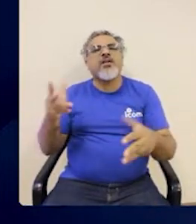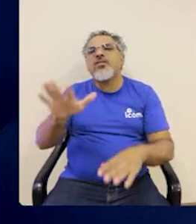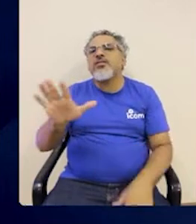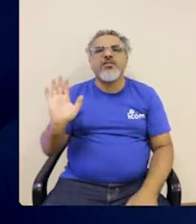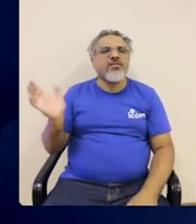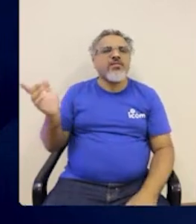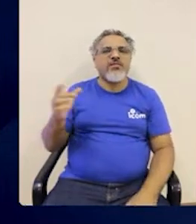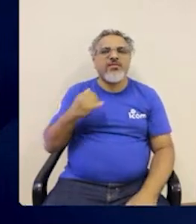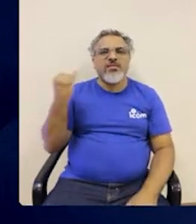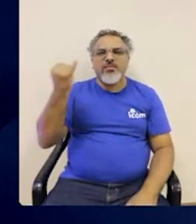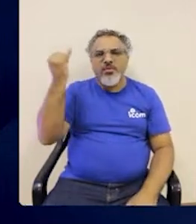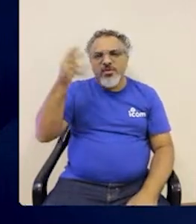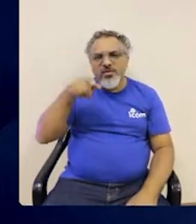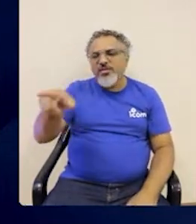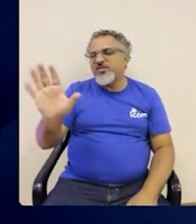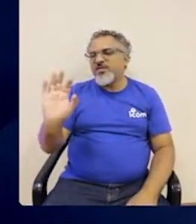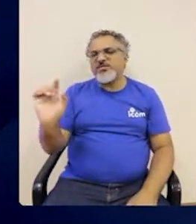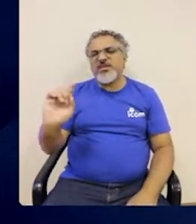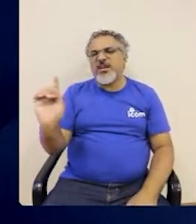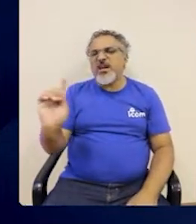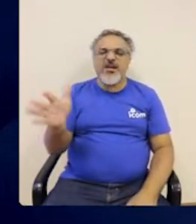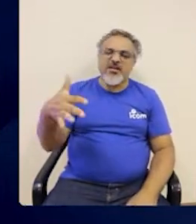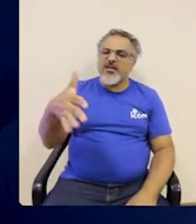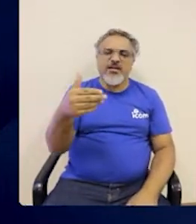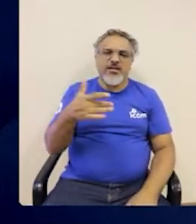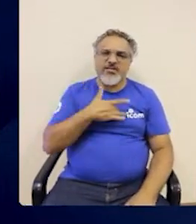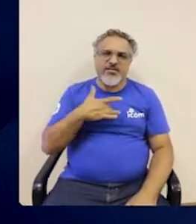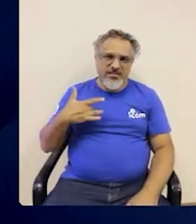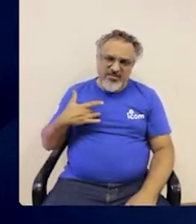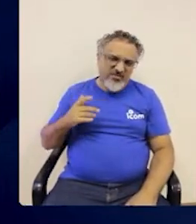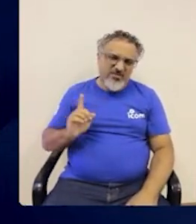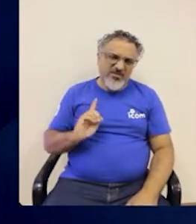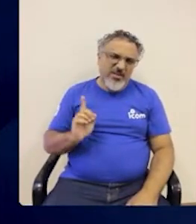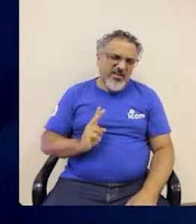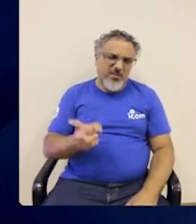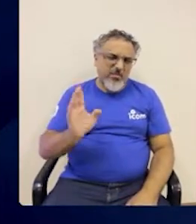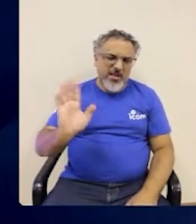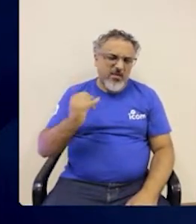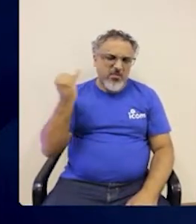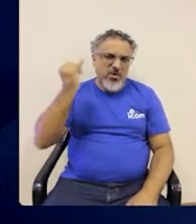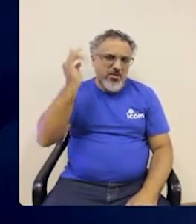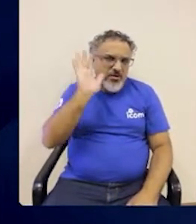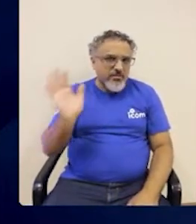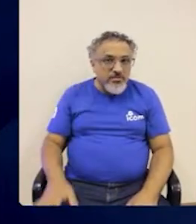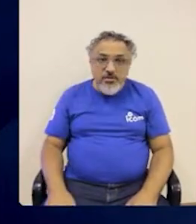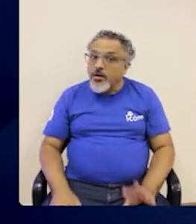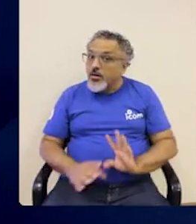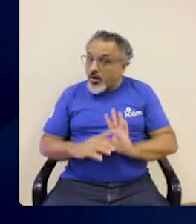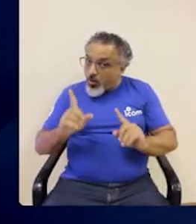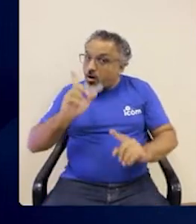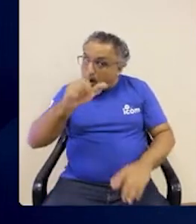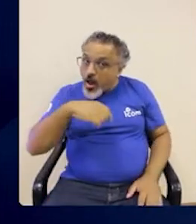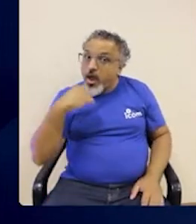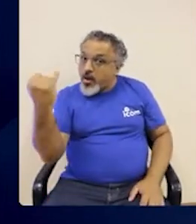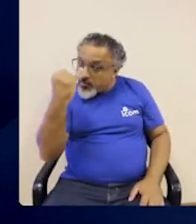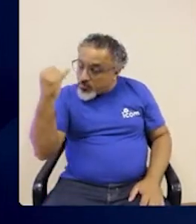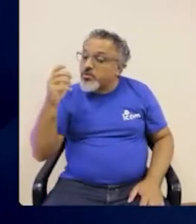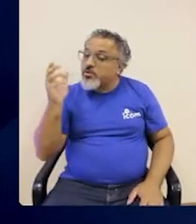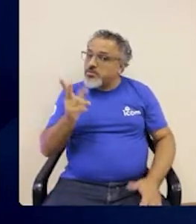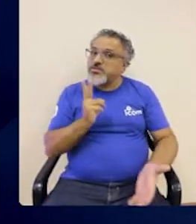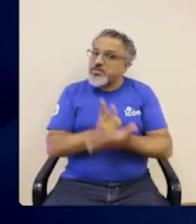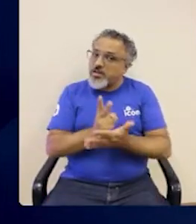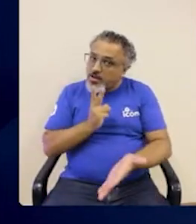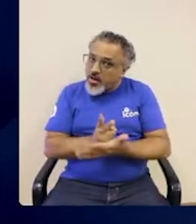fosse imprescindível para se garantir o acesso à saúde, nem sempre, né? Então, a gente sempre tem trabalhado bastante